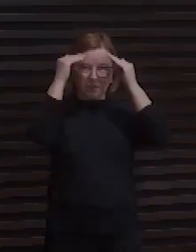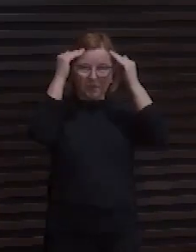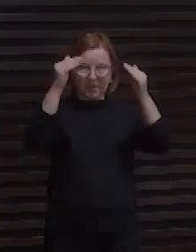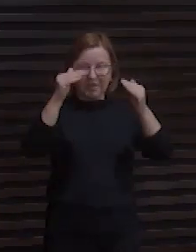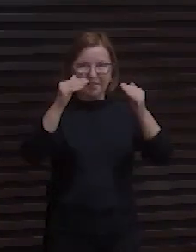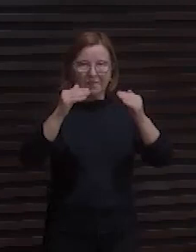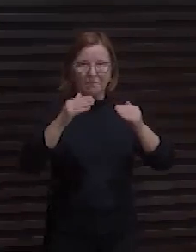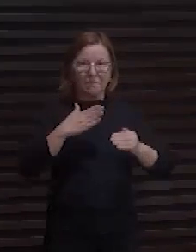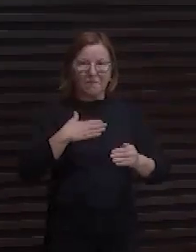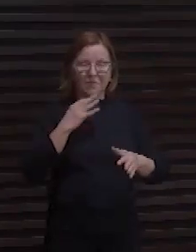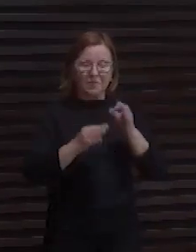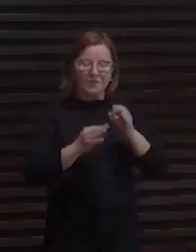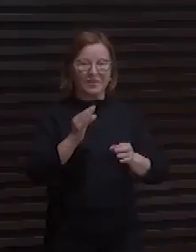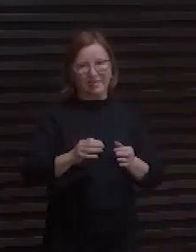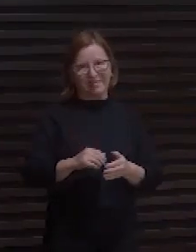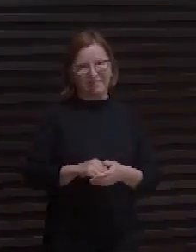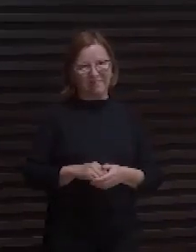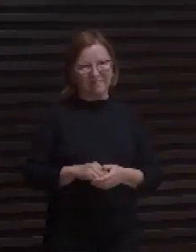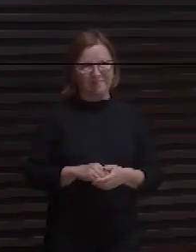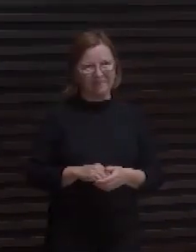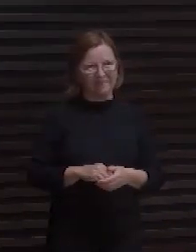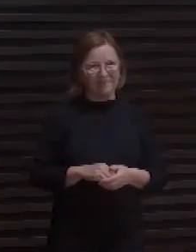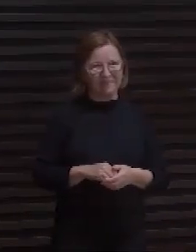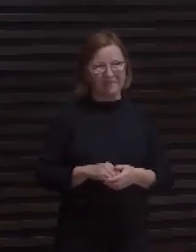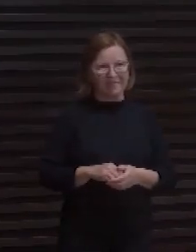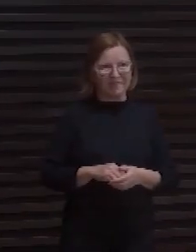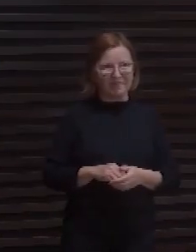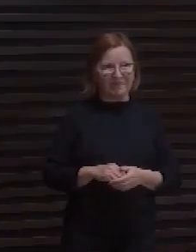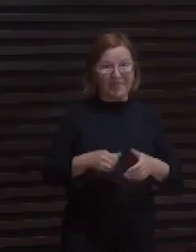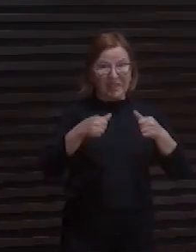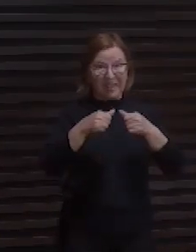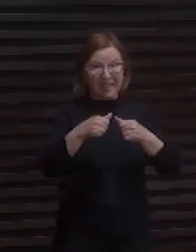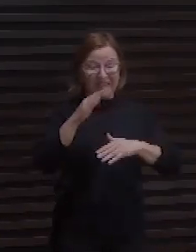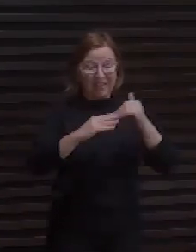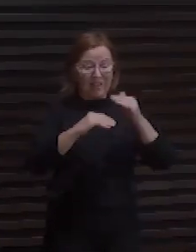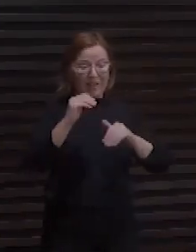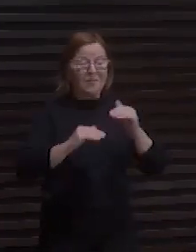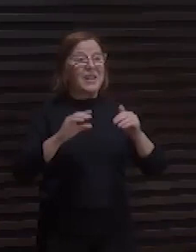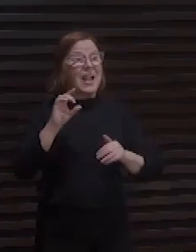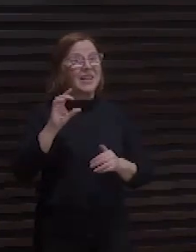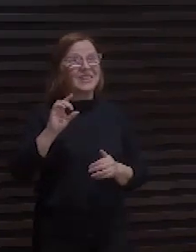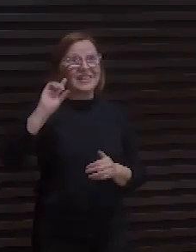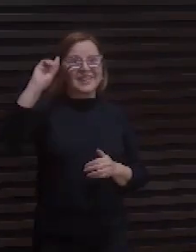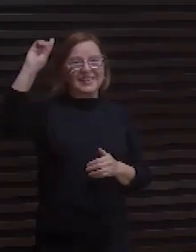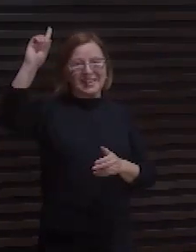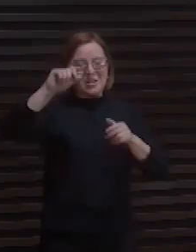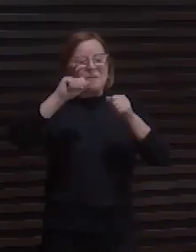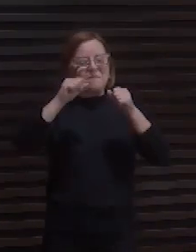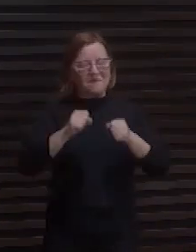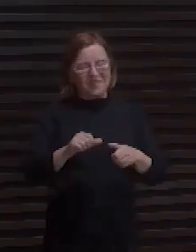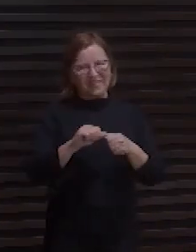meus juízos. Evidente, meus irmãos, esta é uma operação que apenas Deus pode fazer em